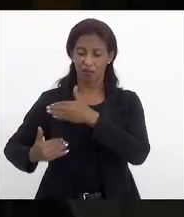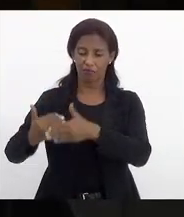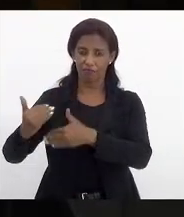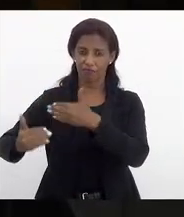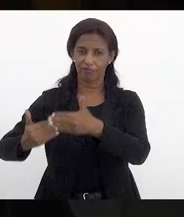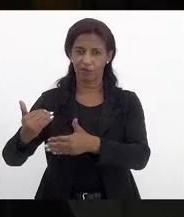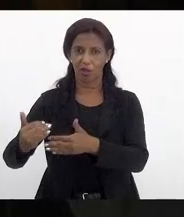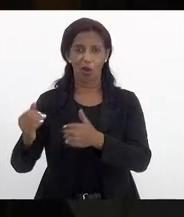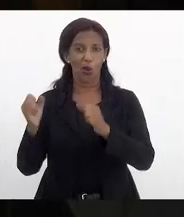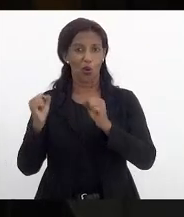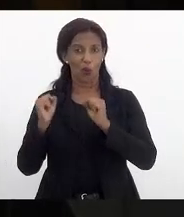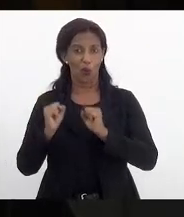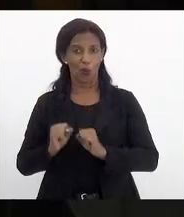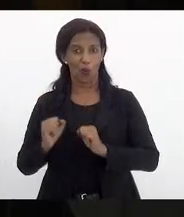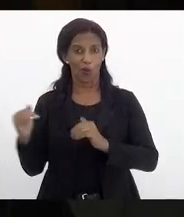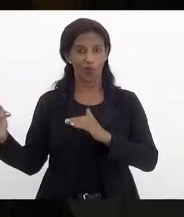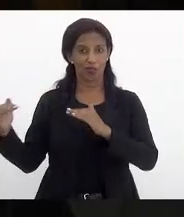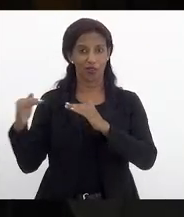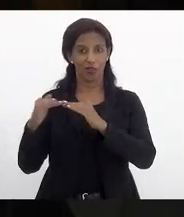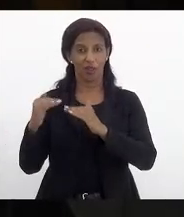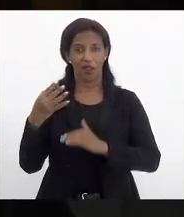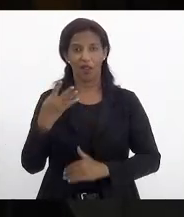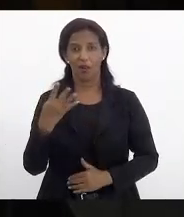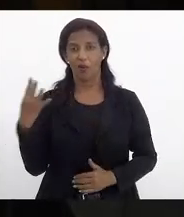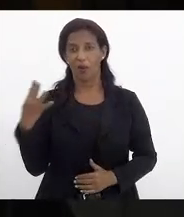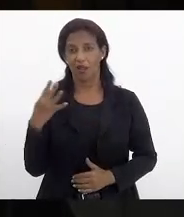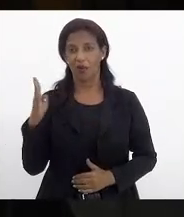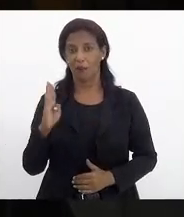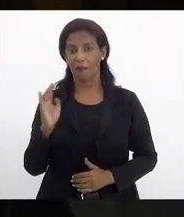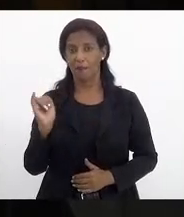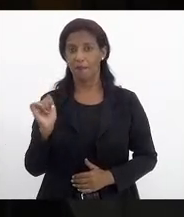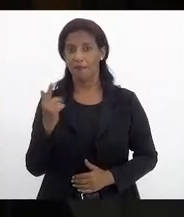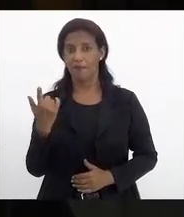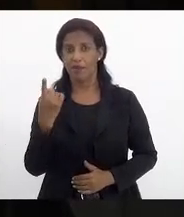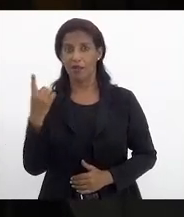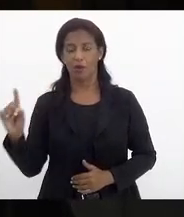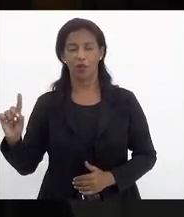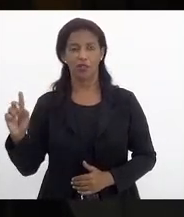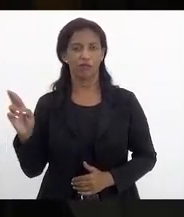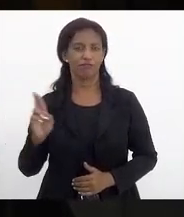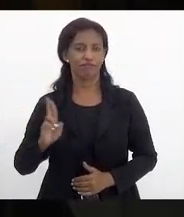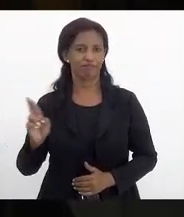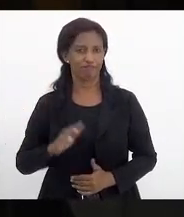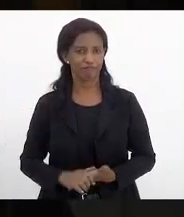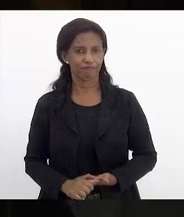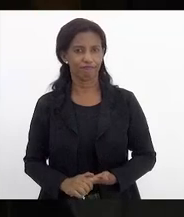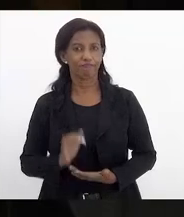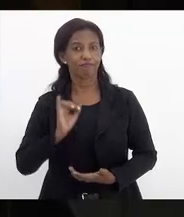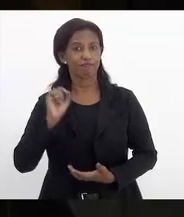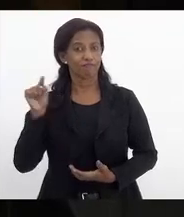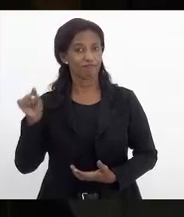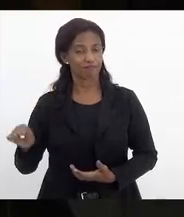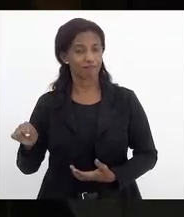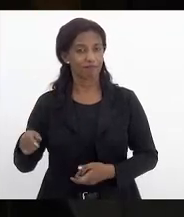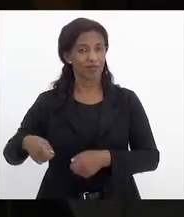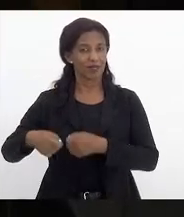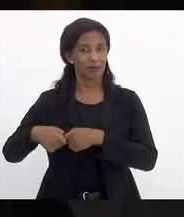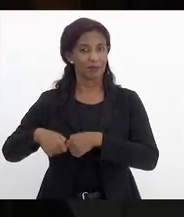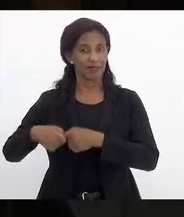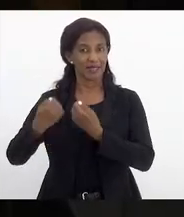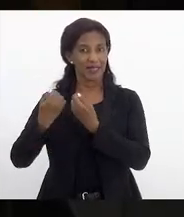poderia chegar a 44 bilhões de reais. Isso implicaria quebrar o